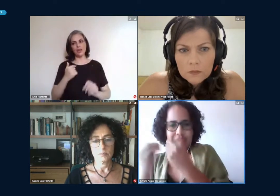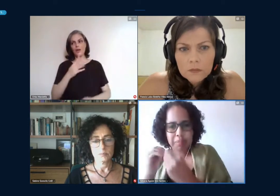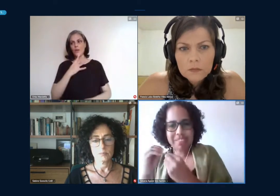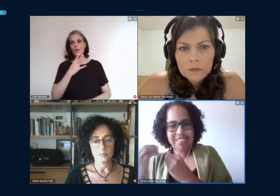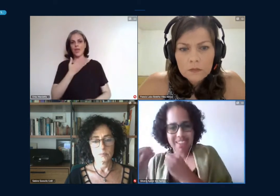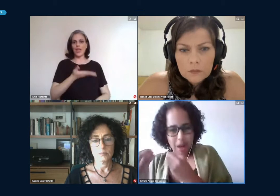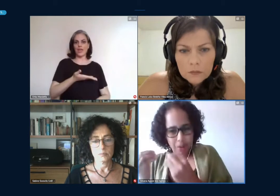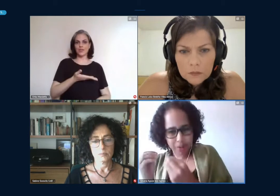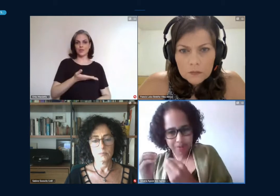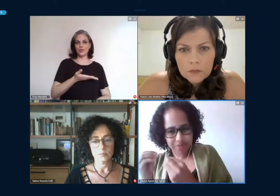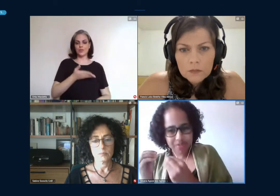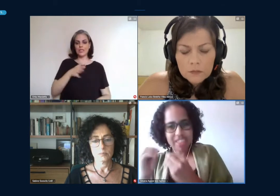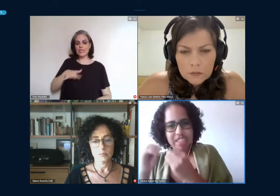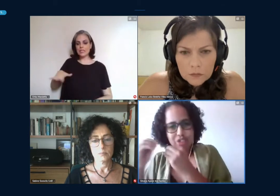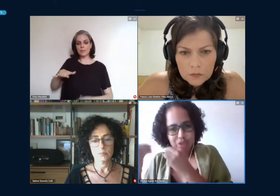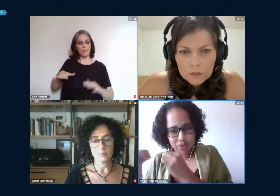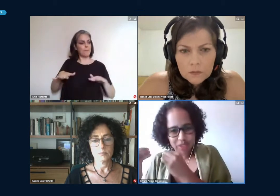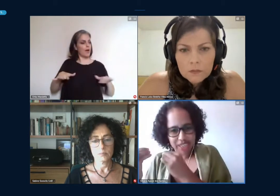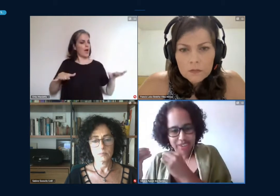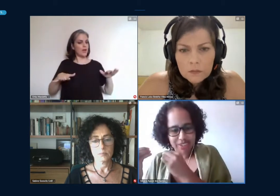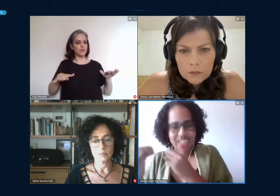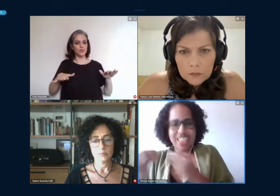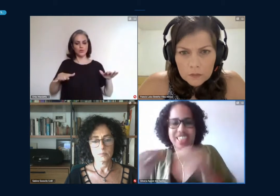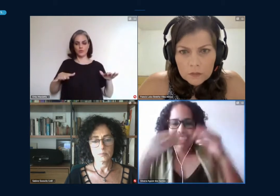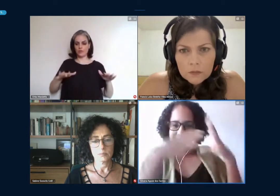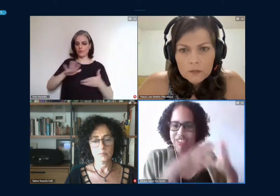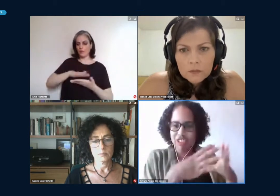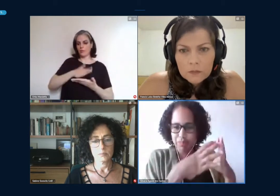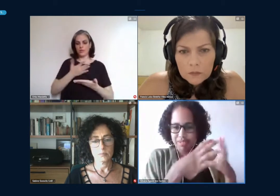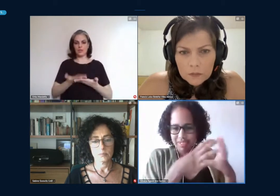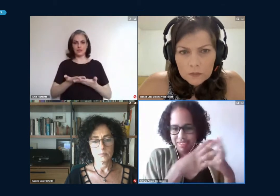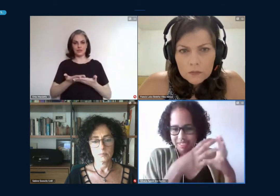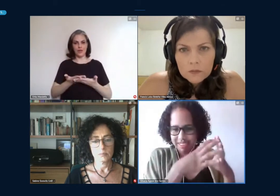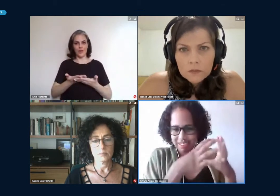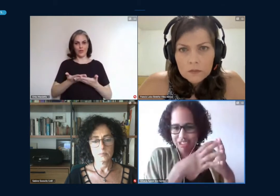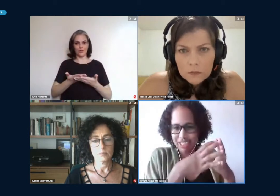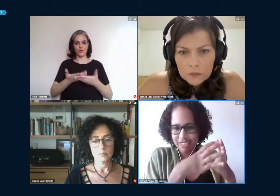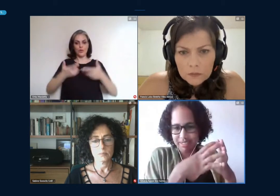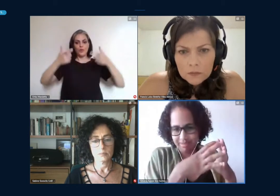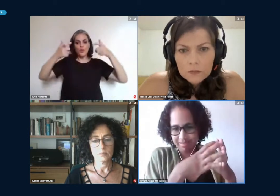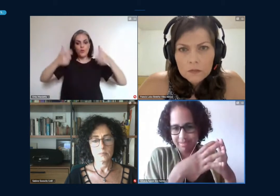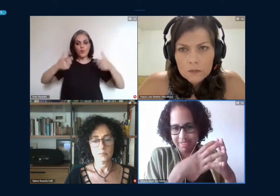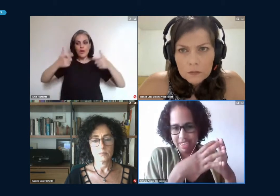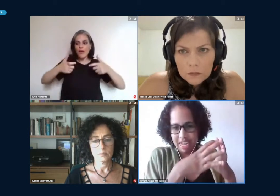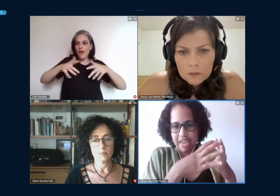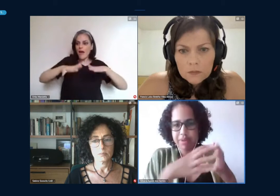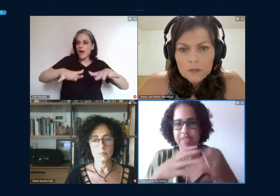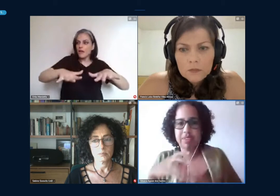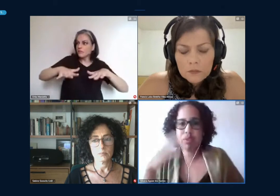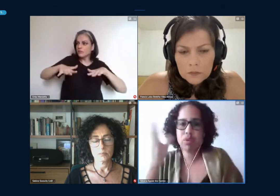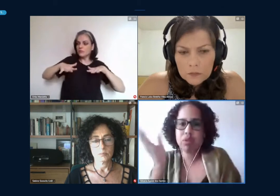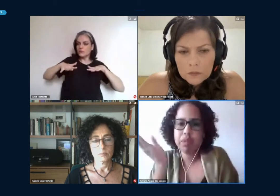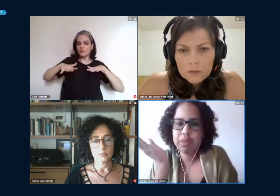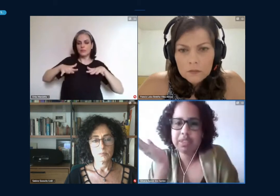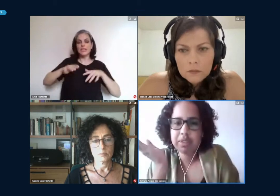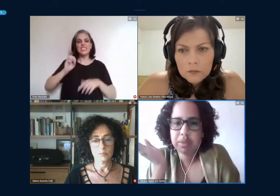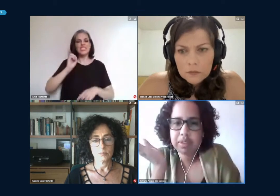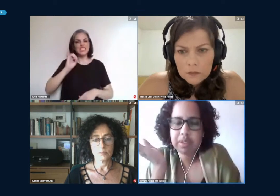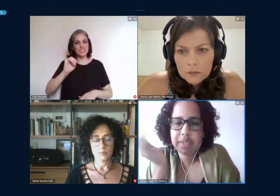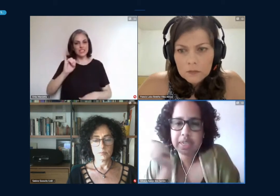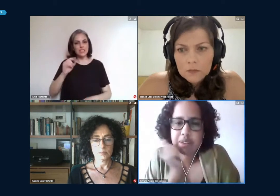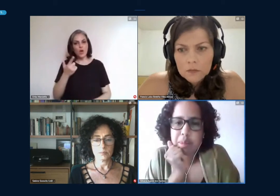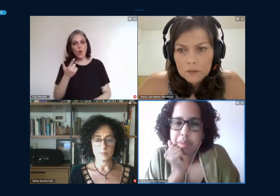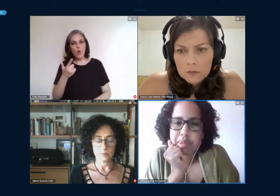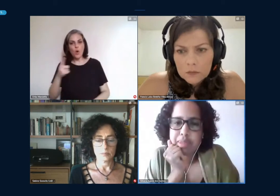espacial, institucional, desse tipo, desse gênero. Agora, se eu estou numa outra